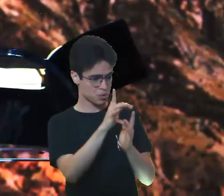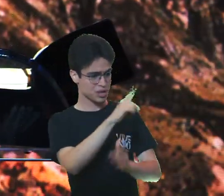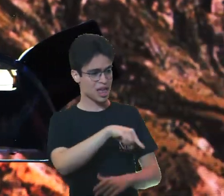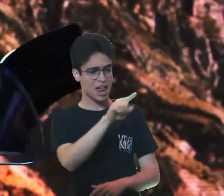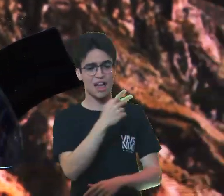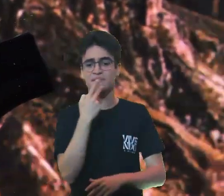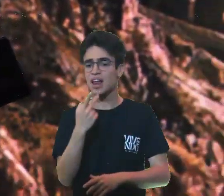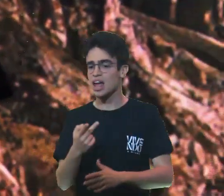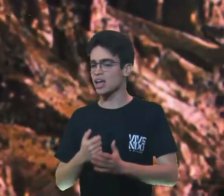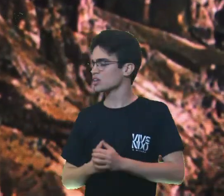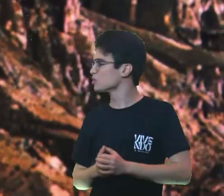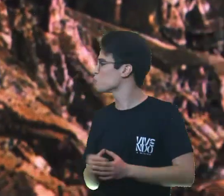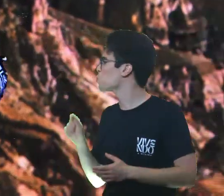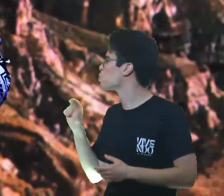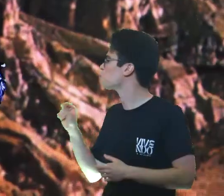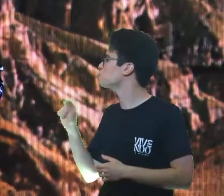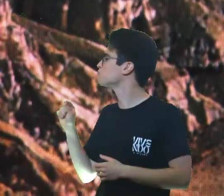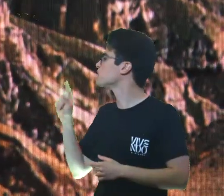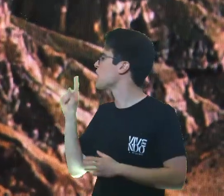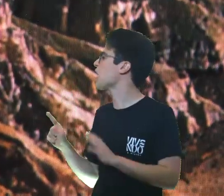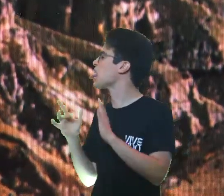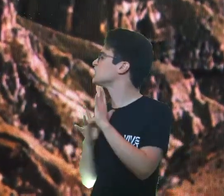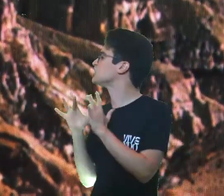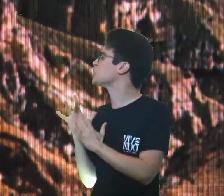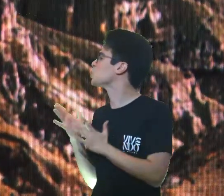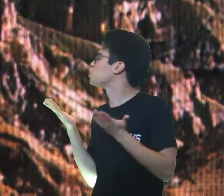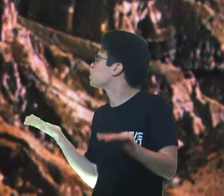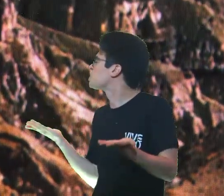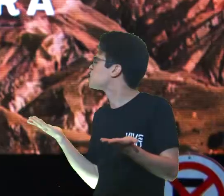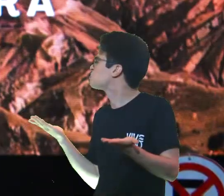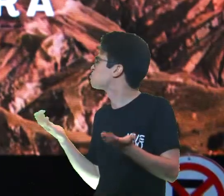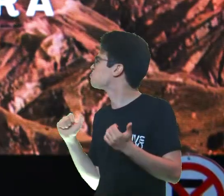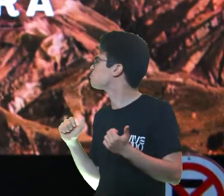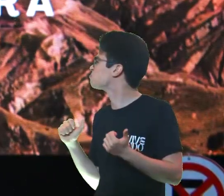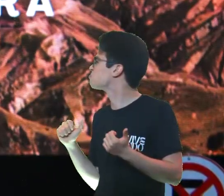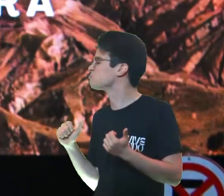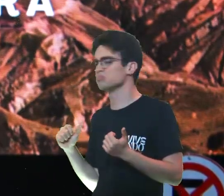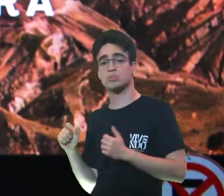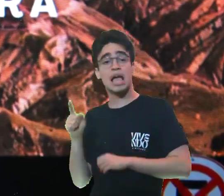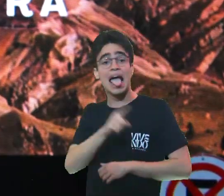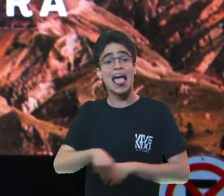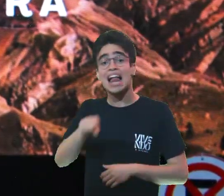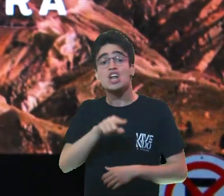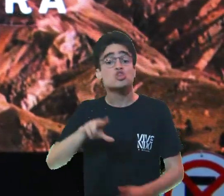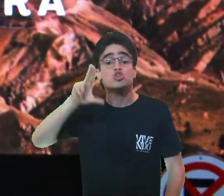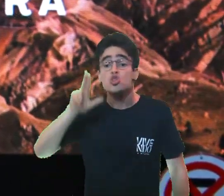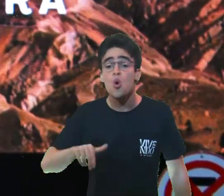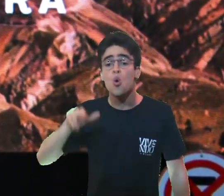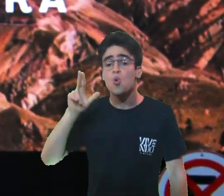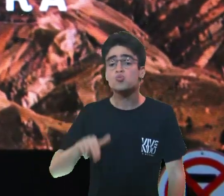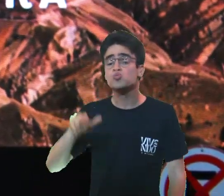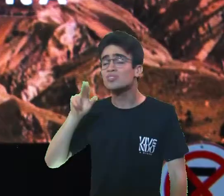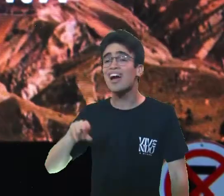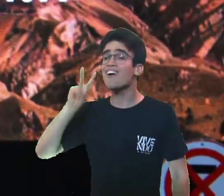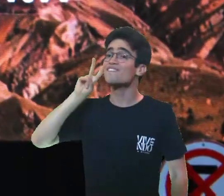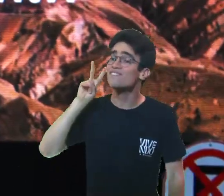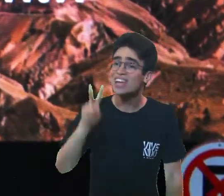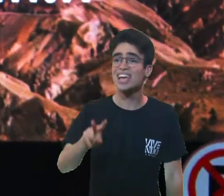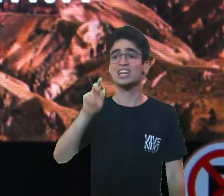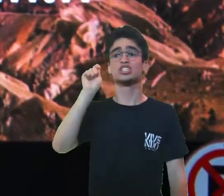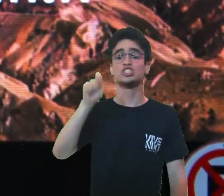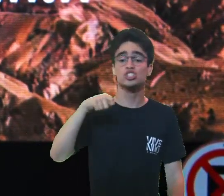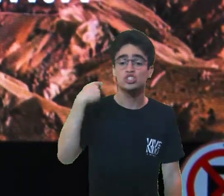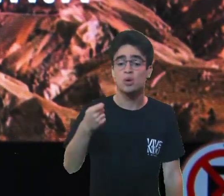para nós, o que é isso, Jesus? Elas nunca tinham ouvido